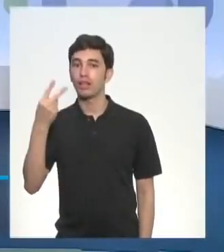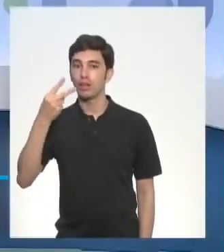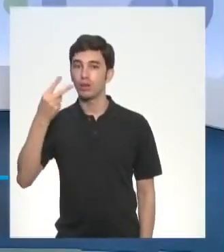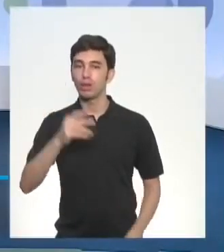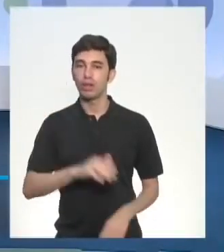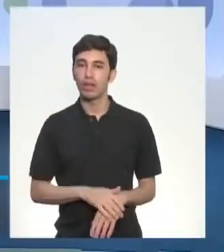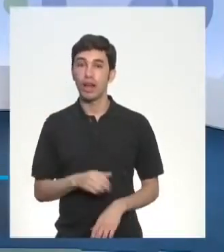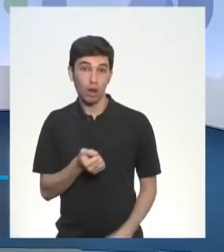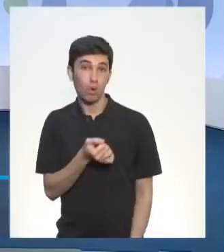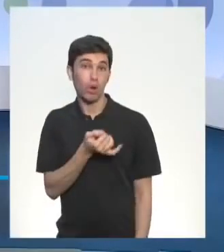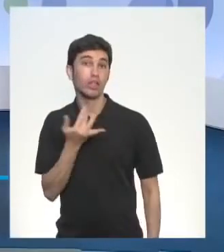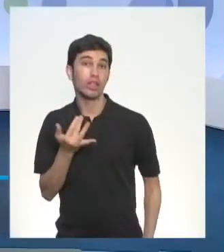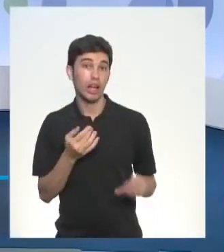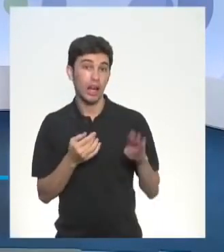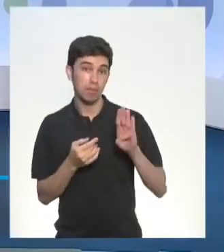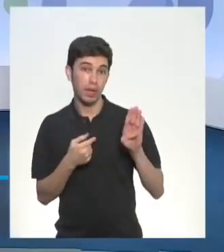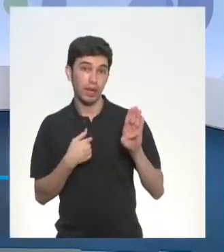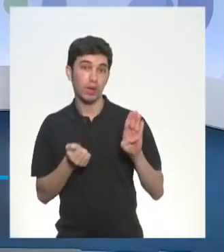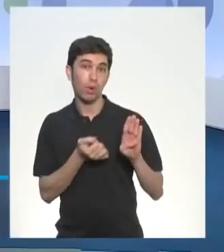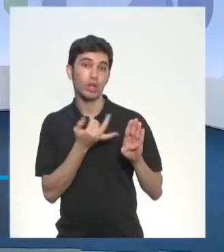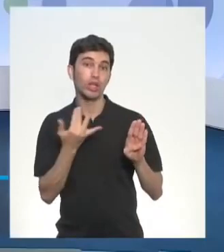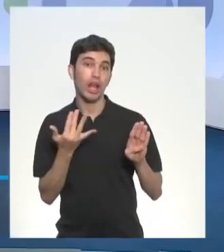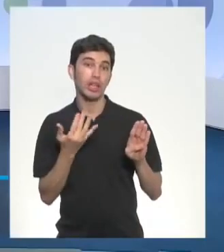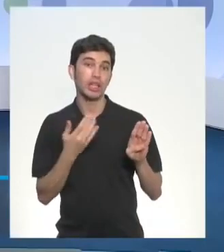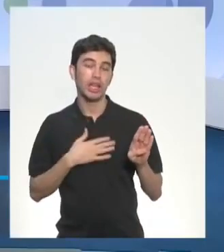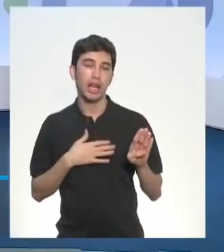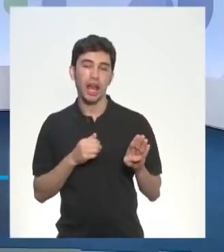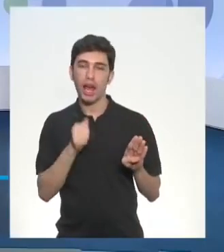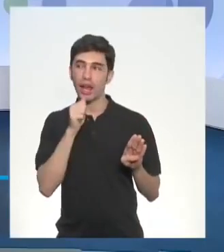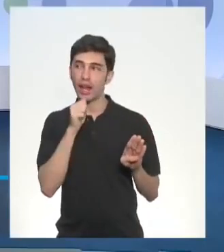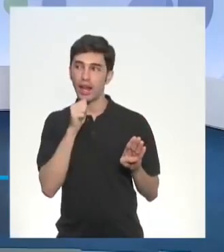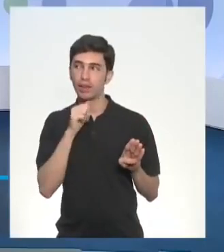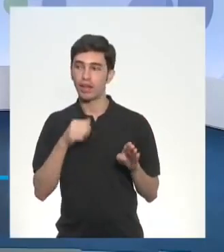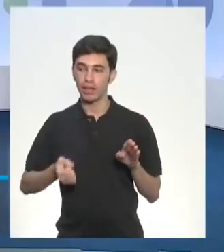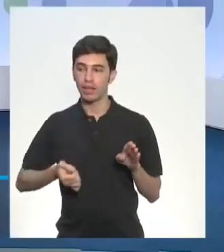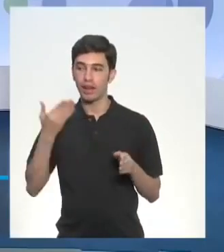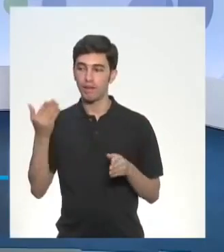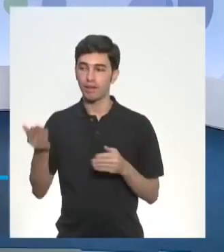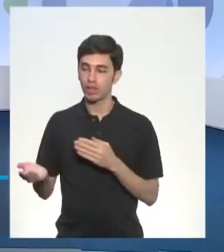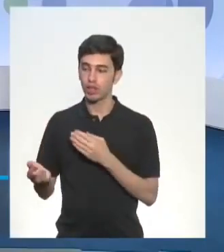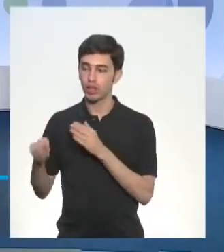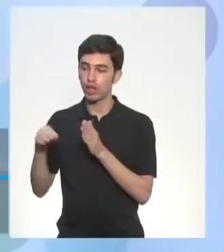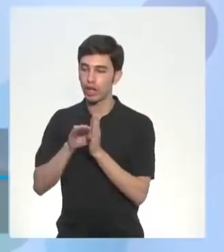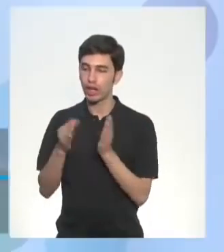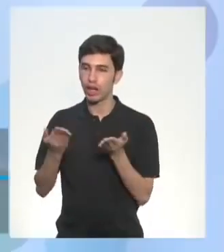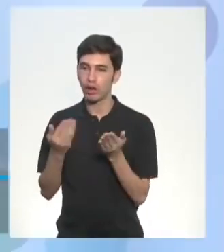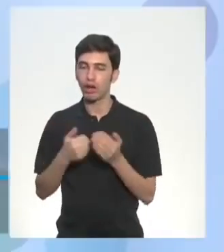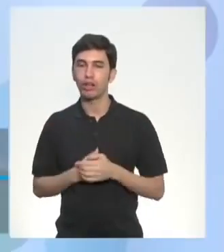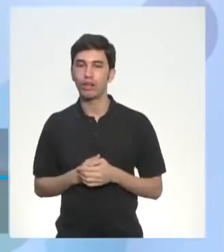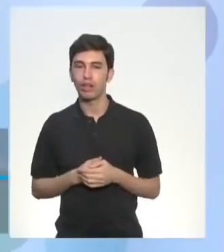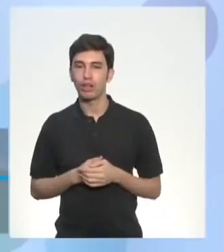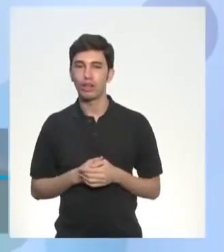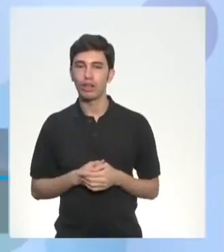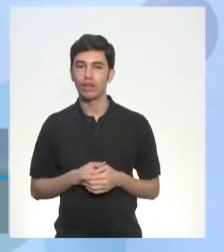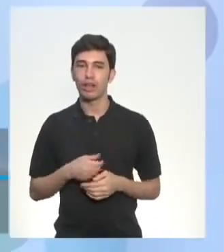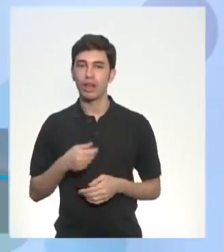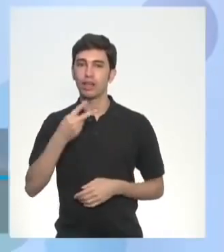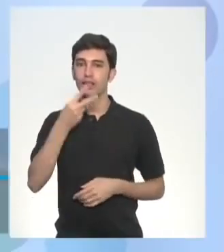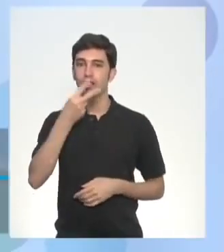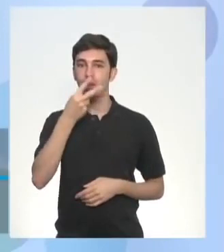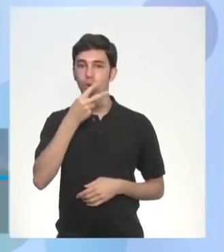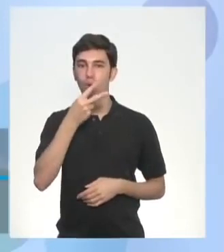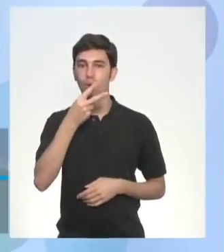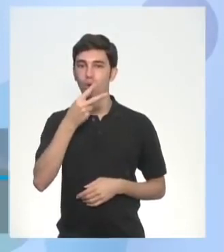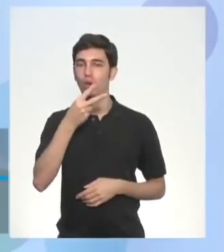faz solicitação ou reclamação? Acho que está subindo, as respostas estão subindo Vamos ver se aqui. eles Vamos lá. mandam. Ah, alguém colocou que a segunda carta tem mensagem